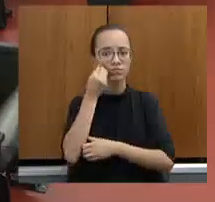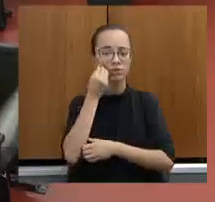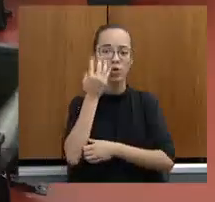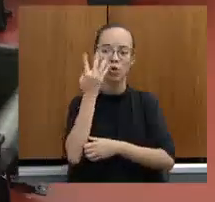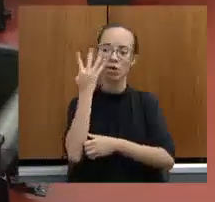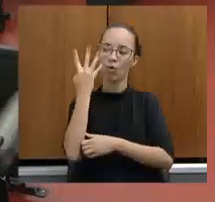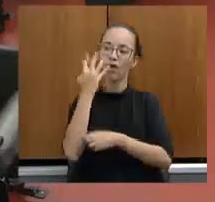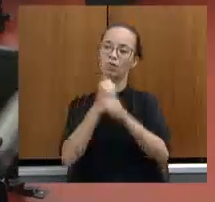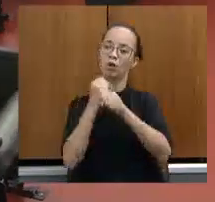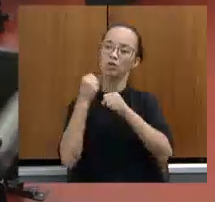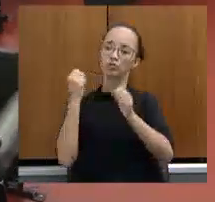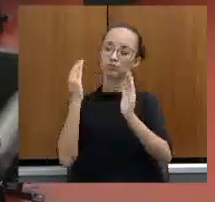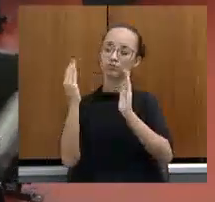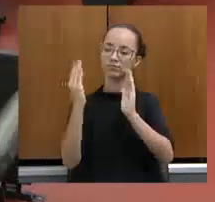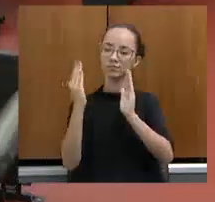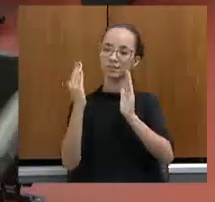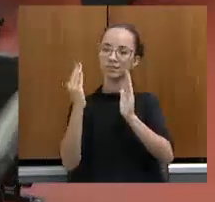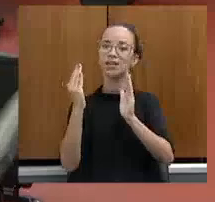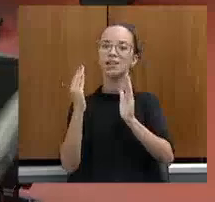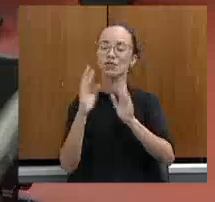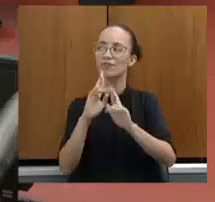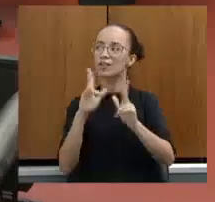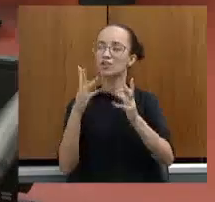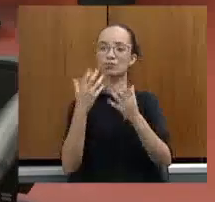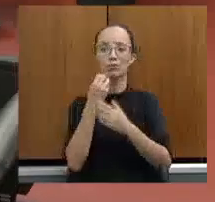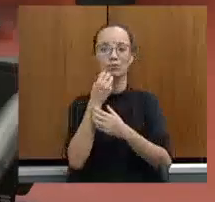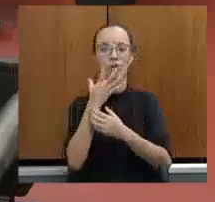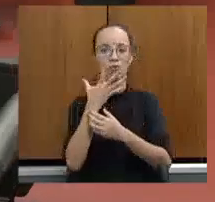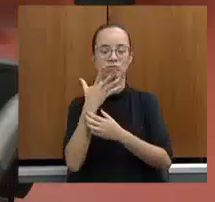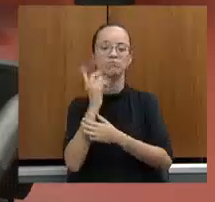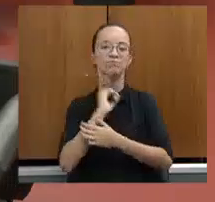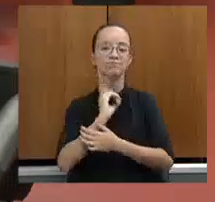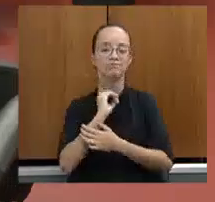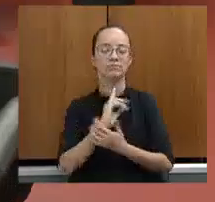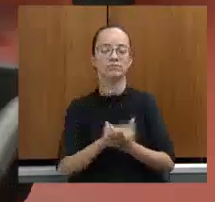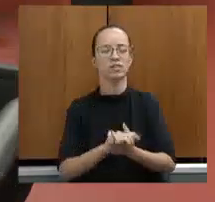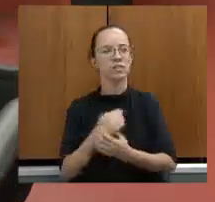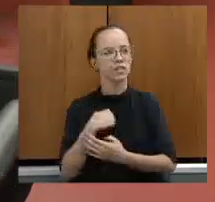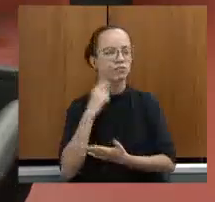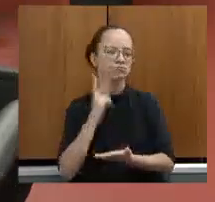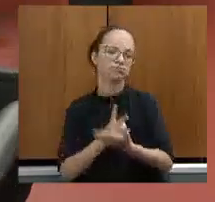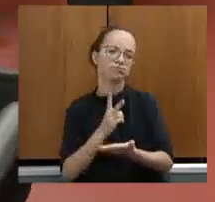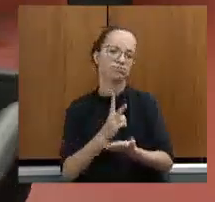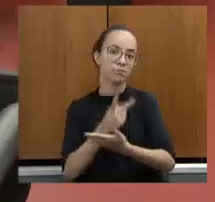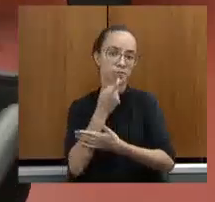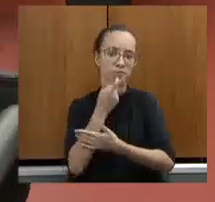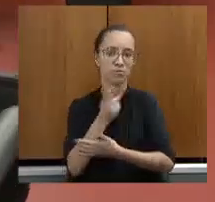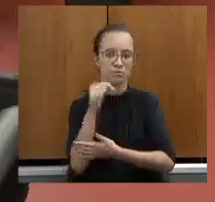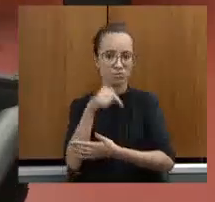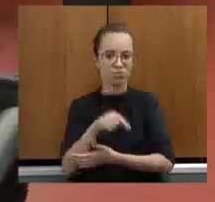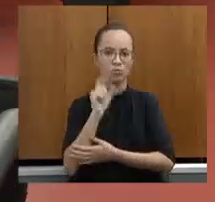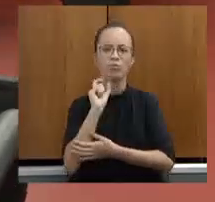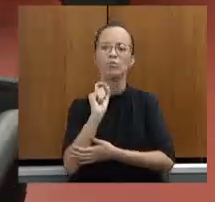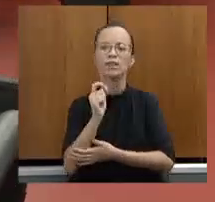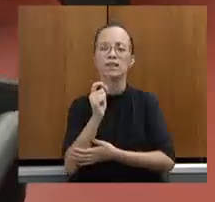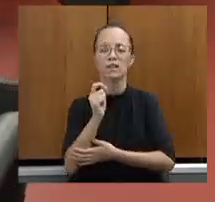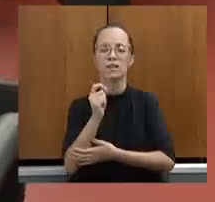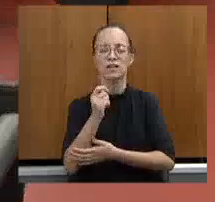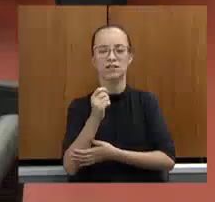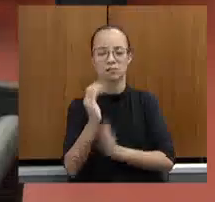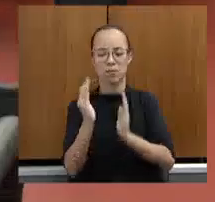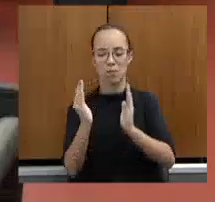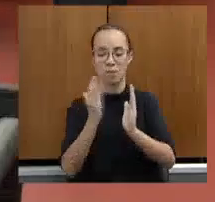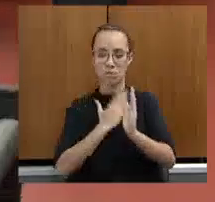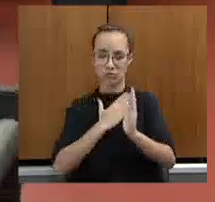quatro anos diferentes na história de minas né e eu tenho dito sempre aqui agora é a hora da minha fala